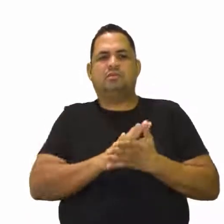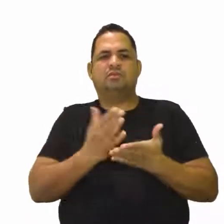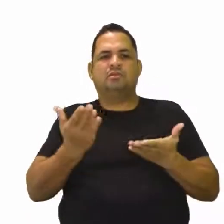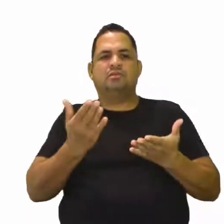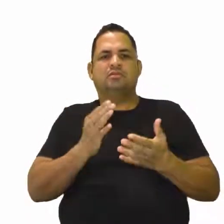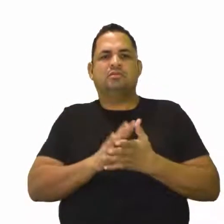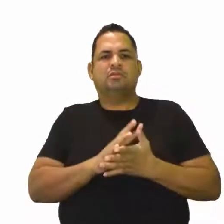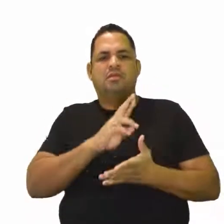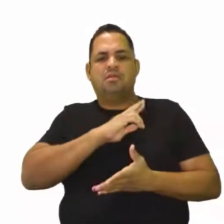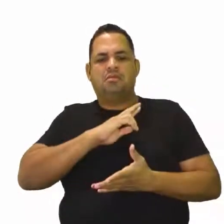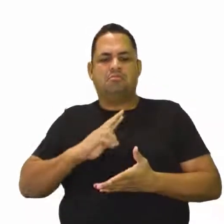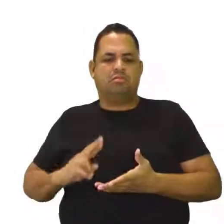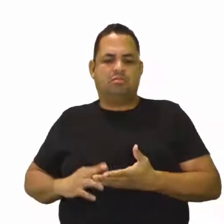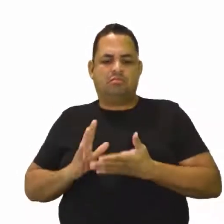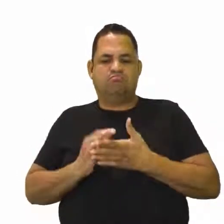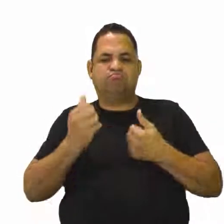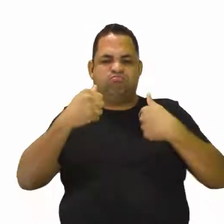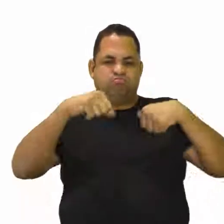República em crise.